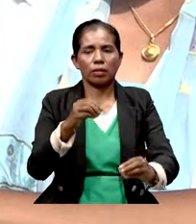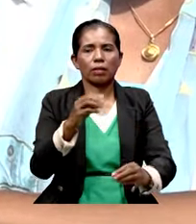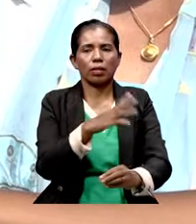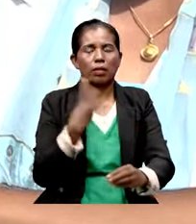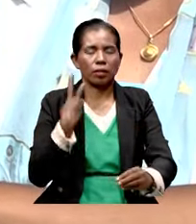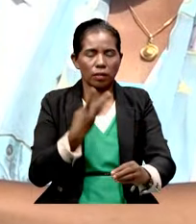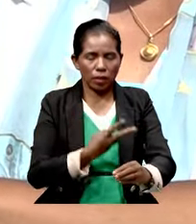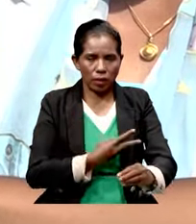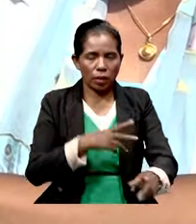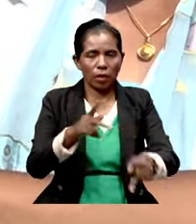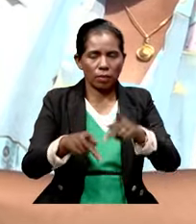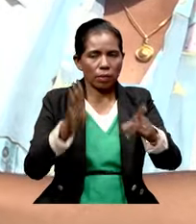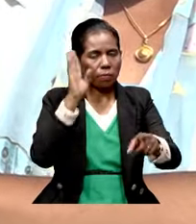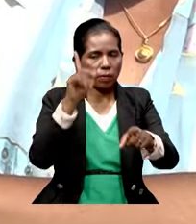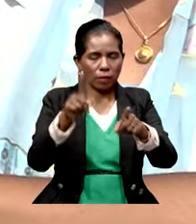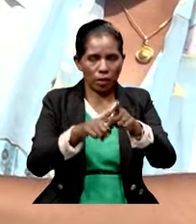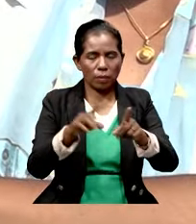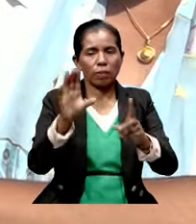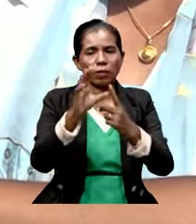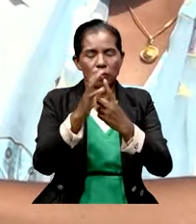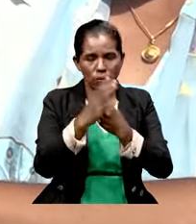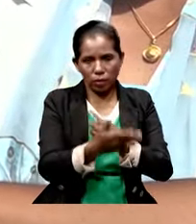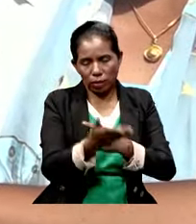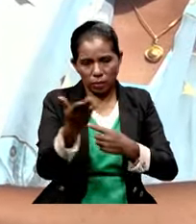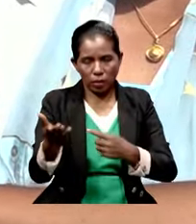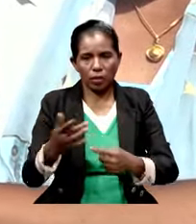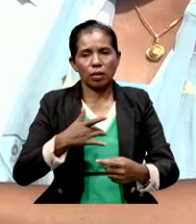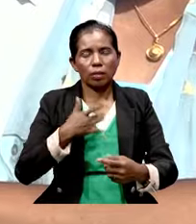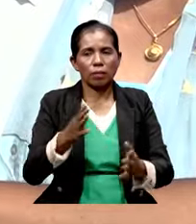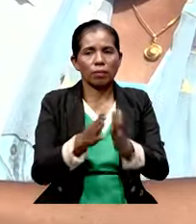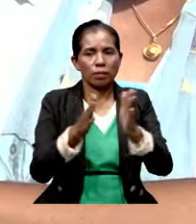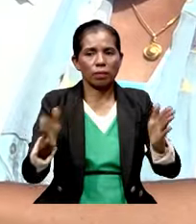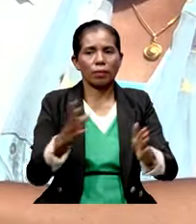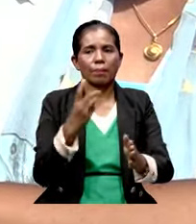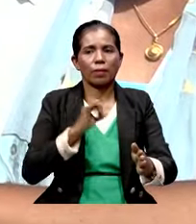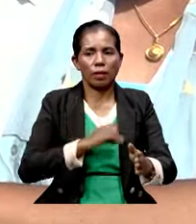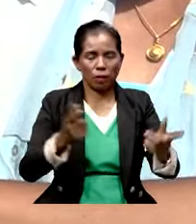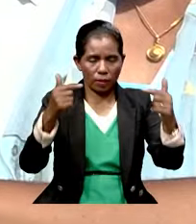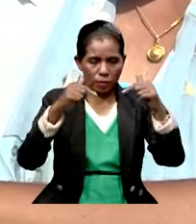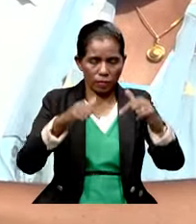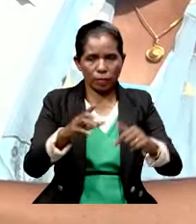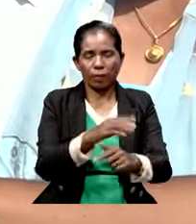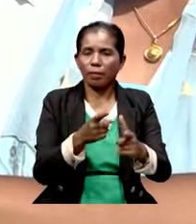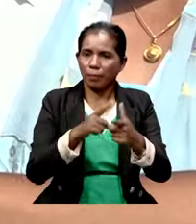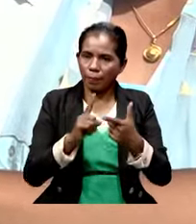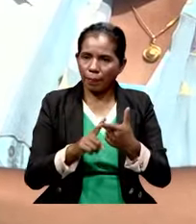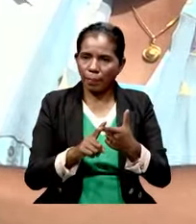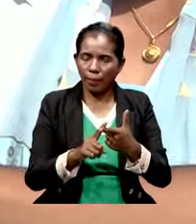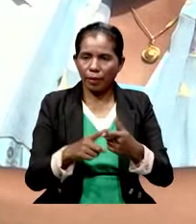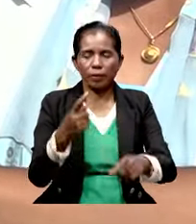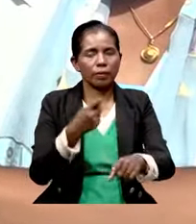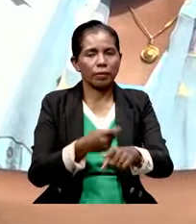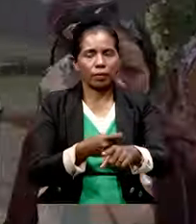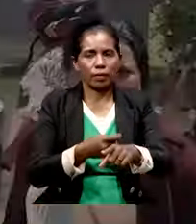suas culturas é realmente extraordinário. Foi para mim um momento muito emocionante. Um momento